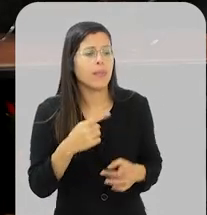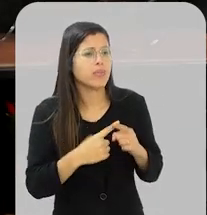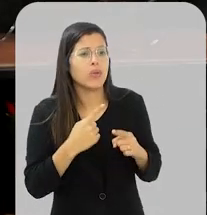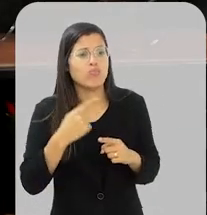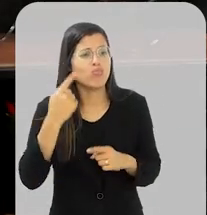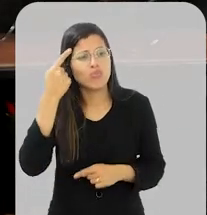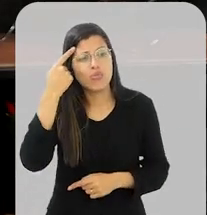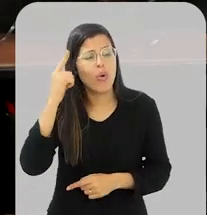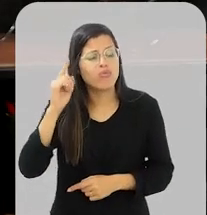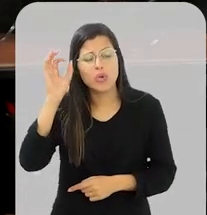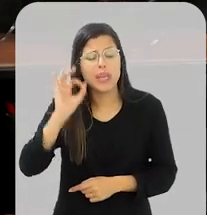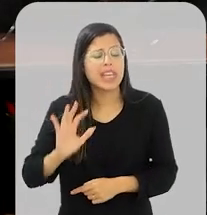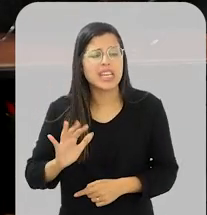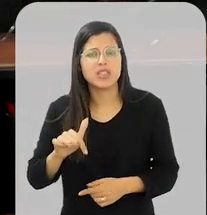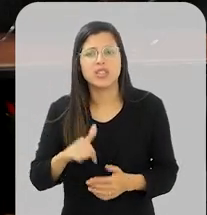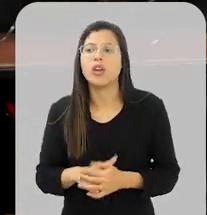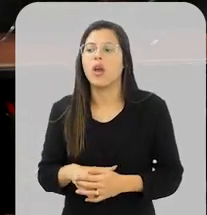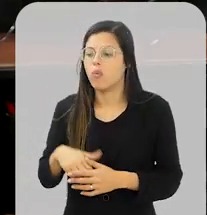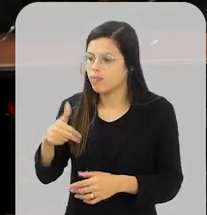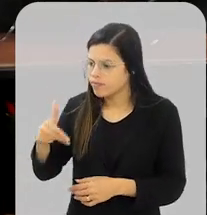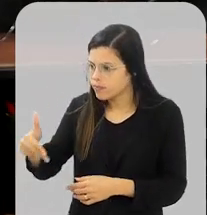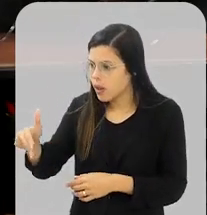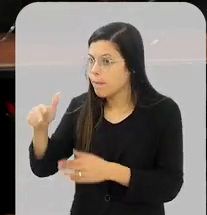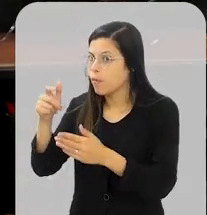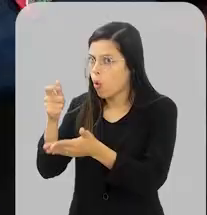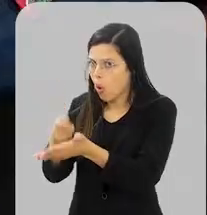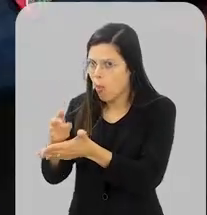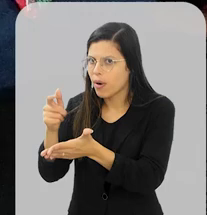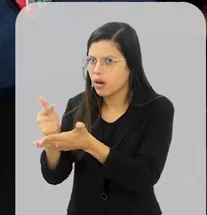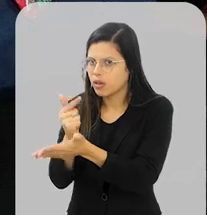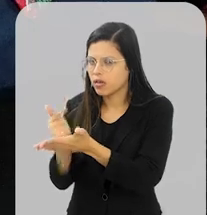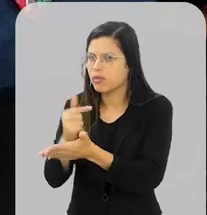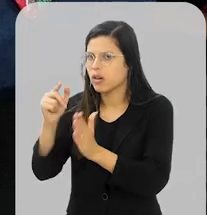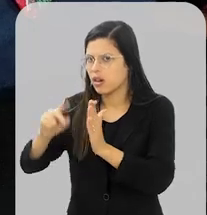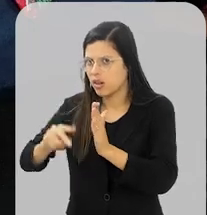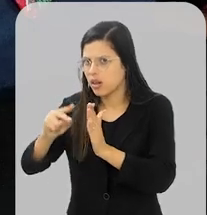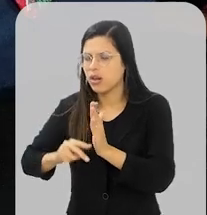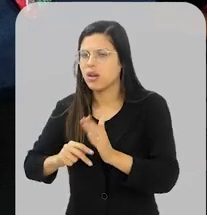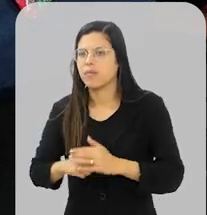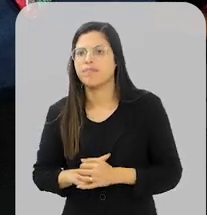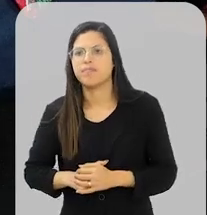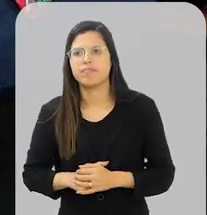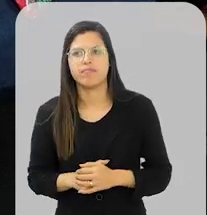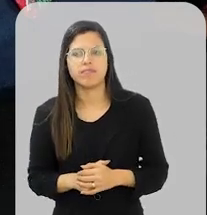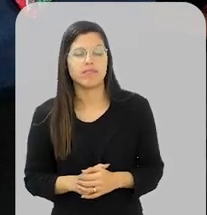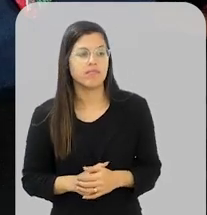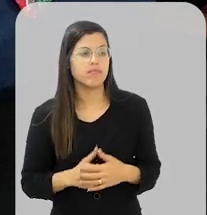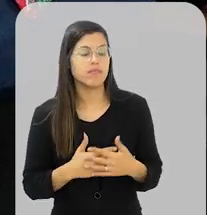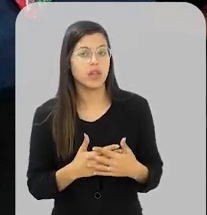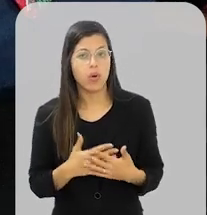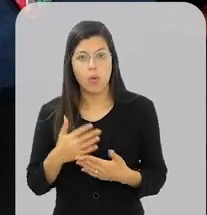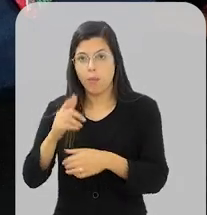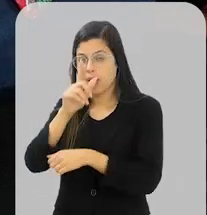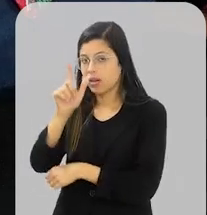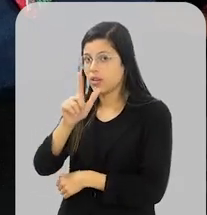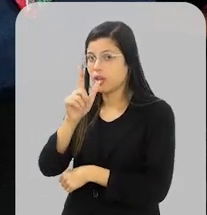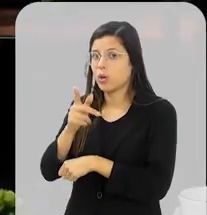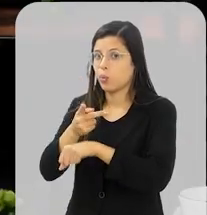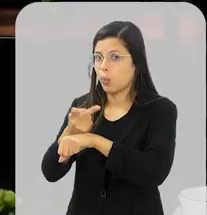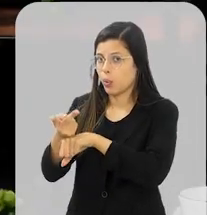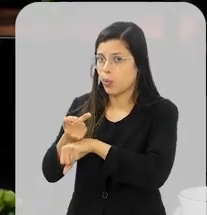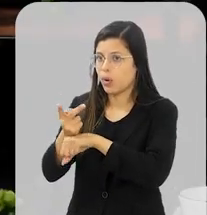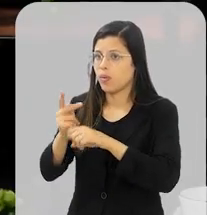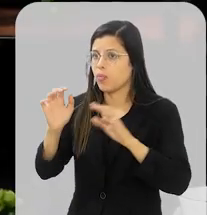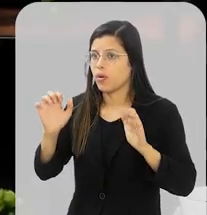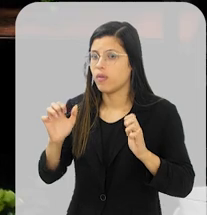muito bem. Segue e lê para você saber aquilo que você está falando. É, uma literatura também muito